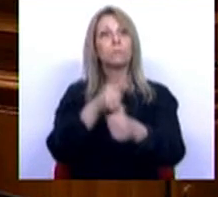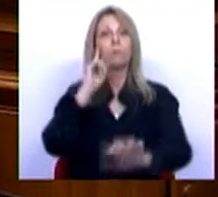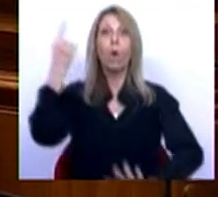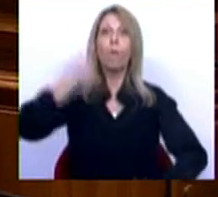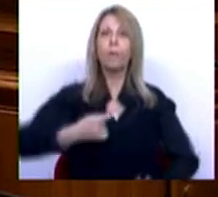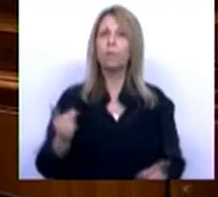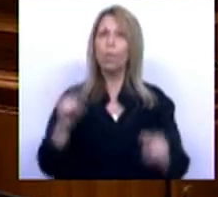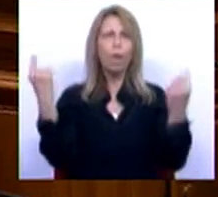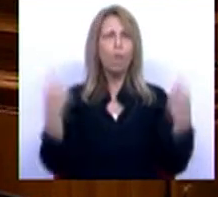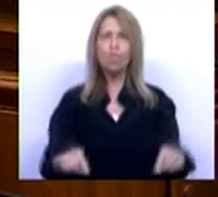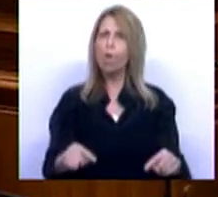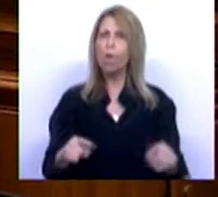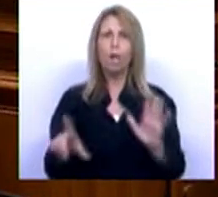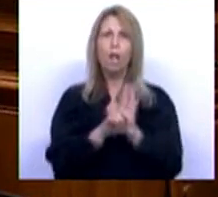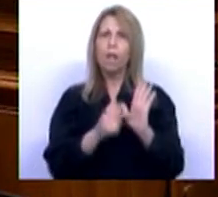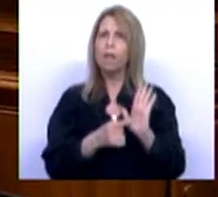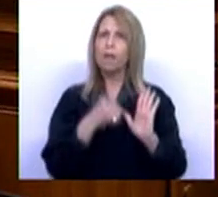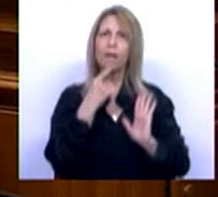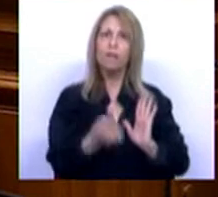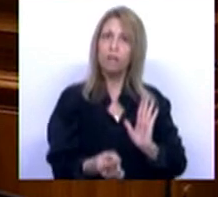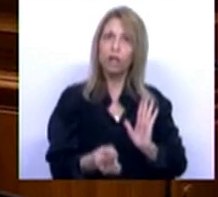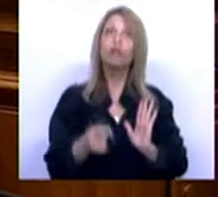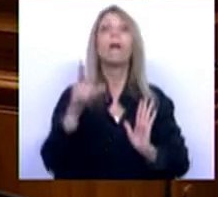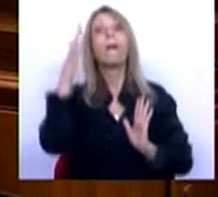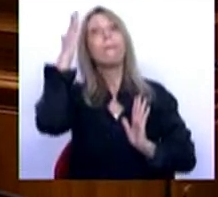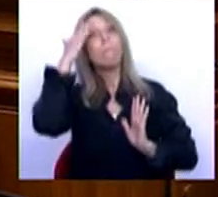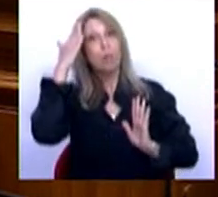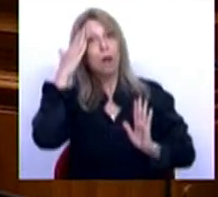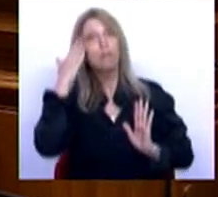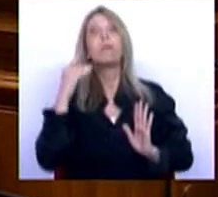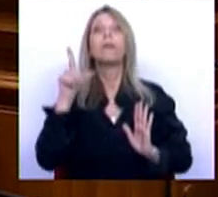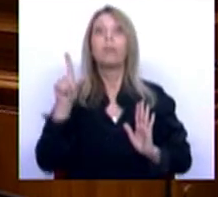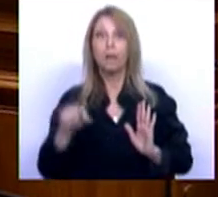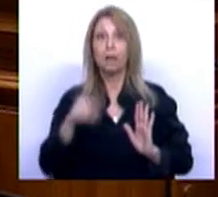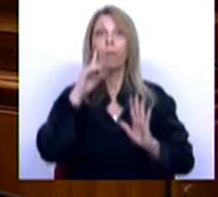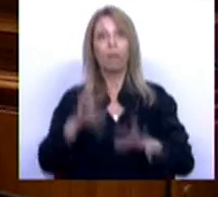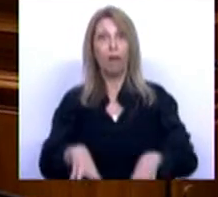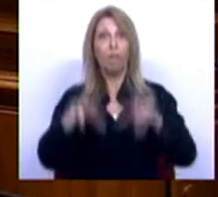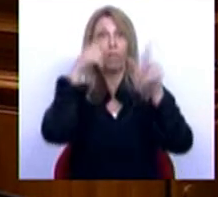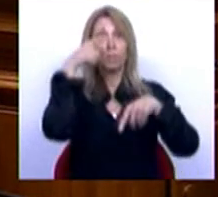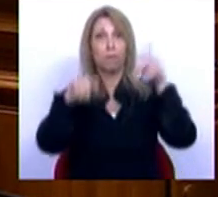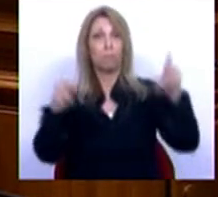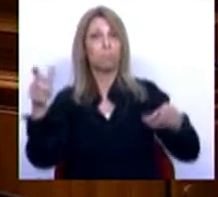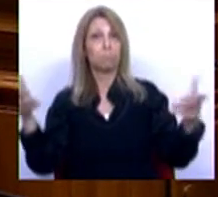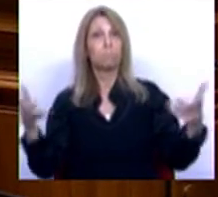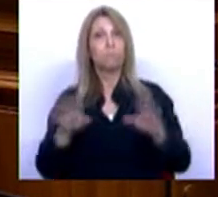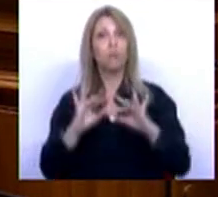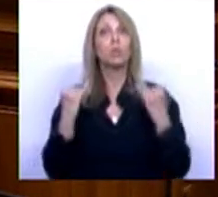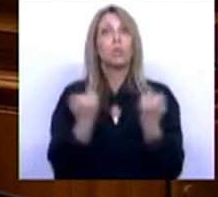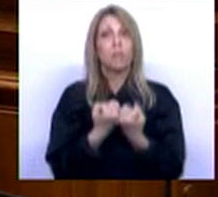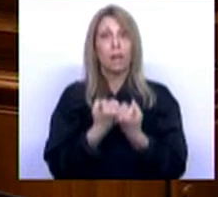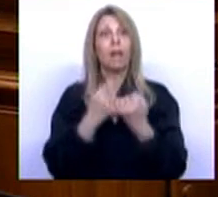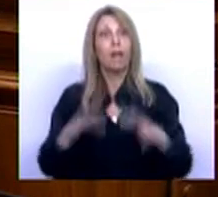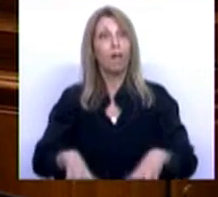jurídica, é também uma obrigação moral e, sobretudo, civilizacional, de acolher e proteger